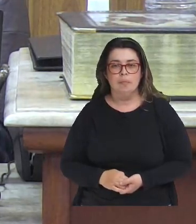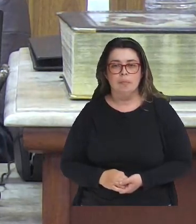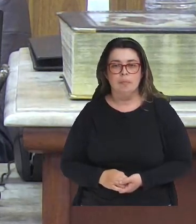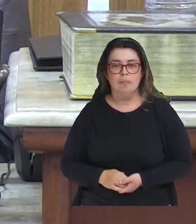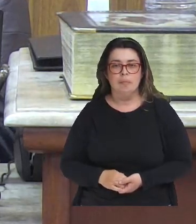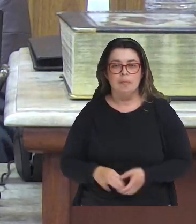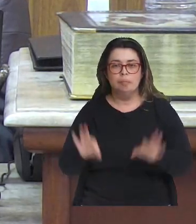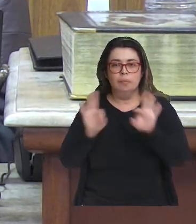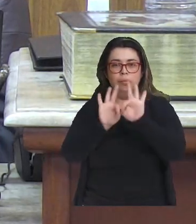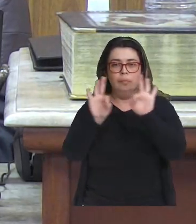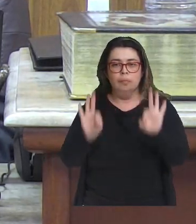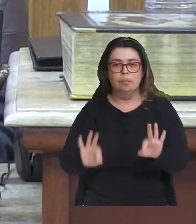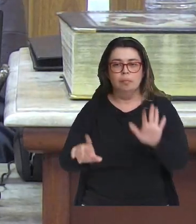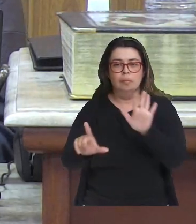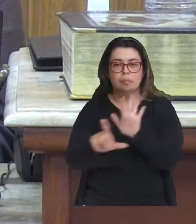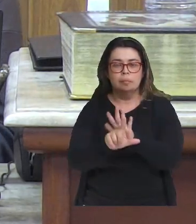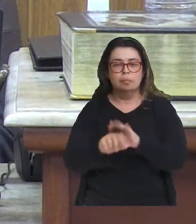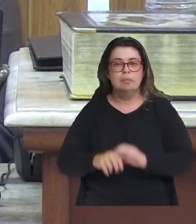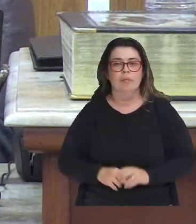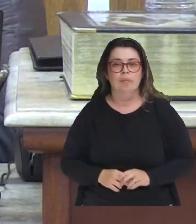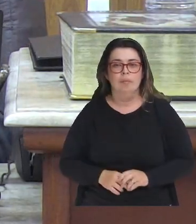O projeto de lei número